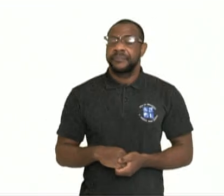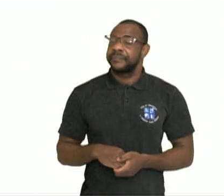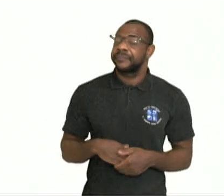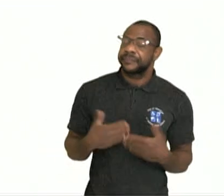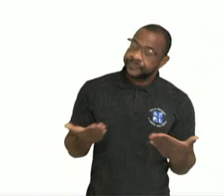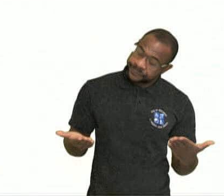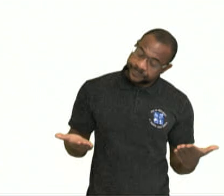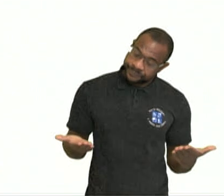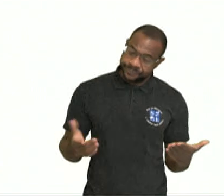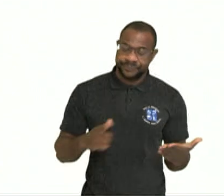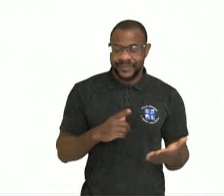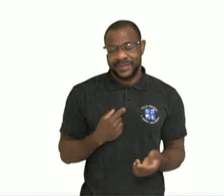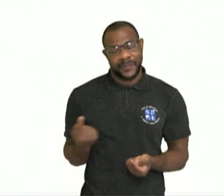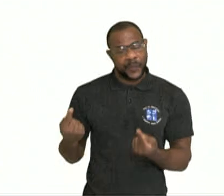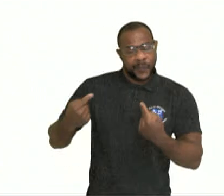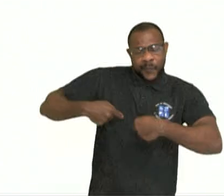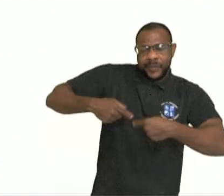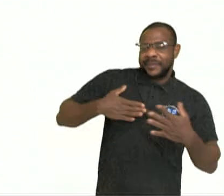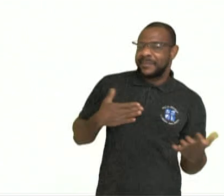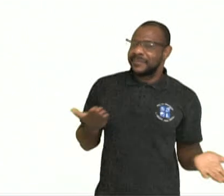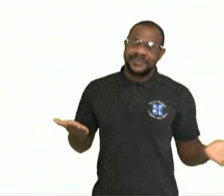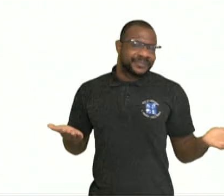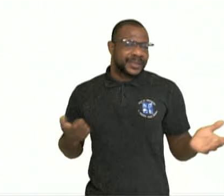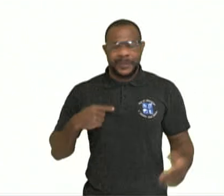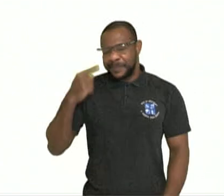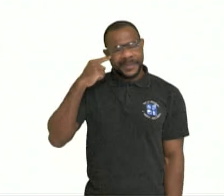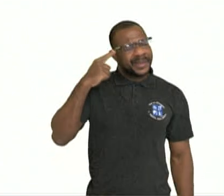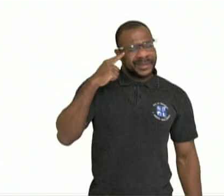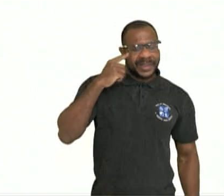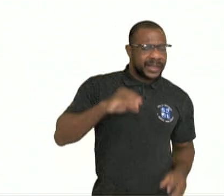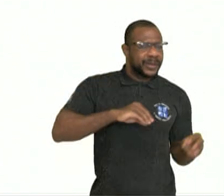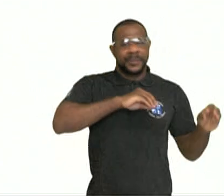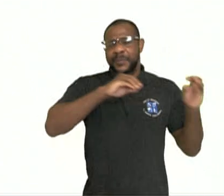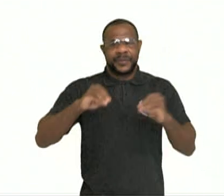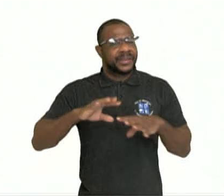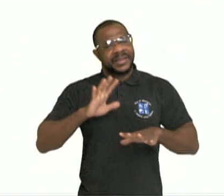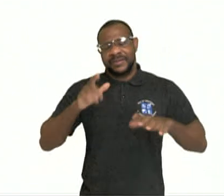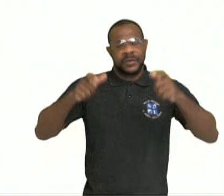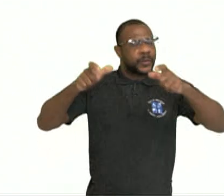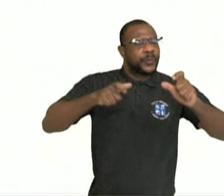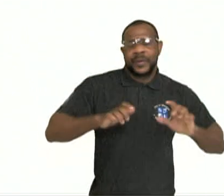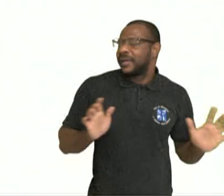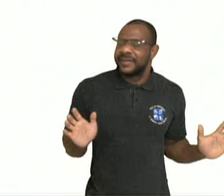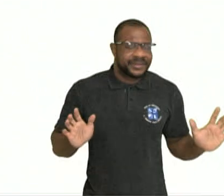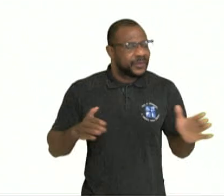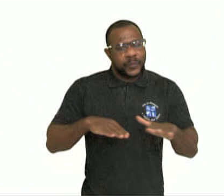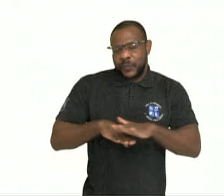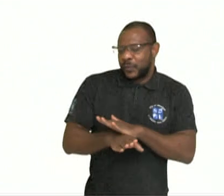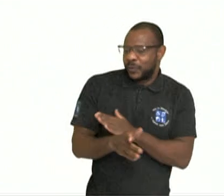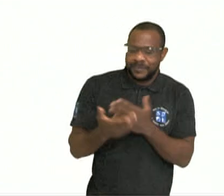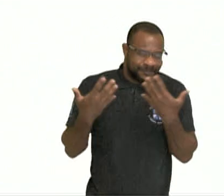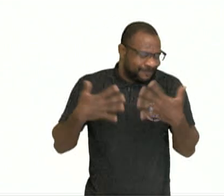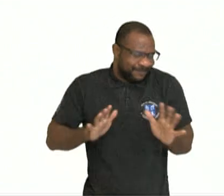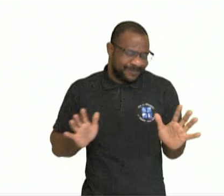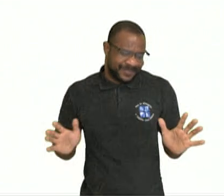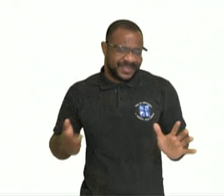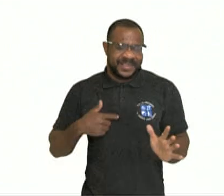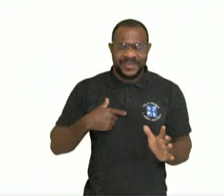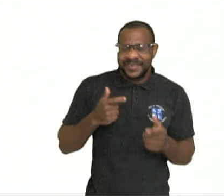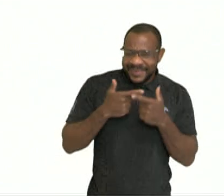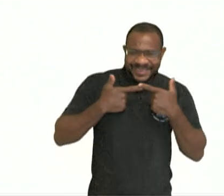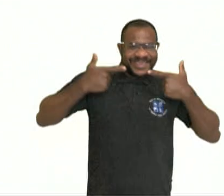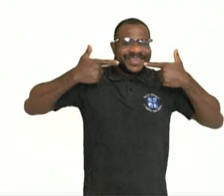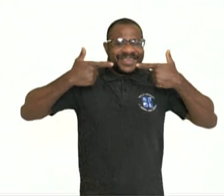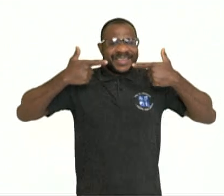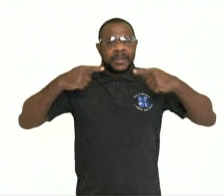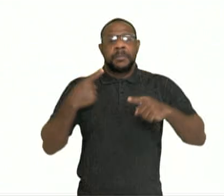conspira contra. É melhor não pensar mais em mudar de ambientes, de costumes. Estou muito contente por